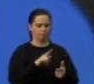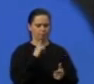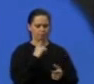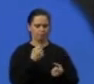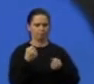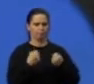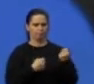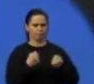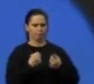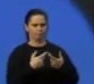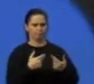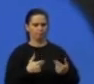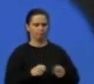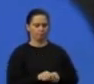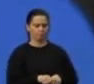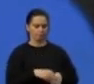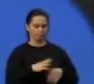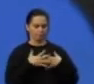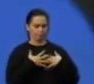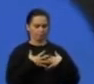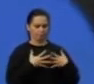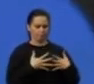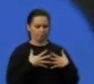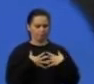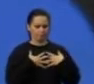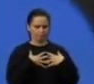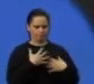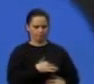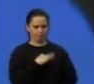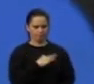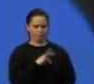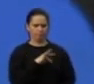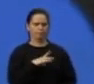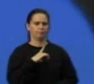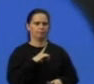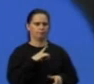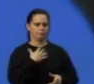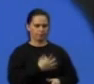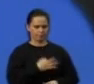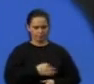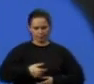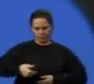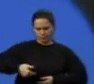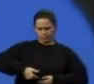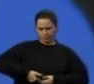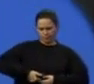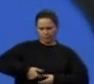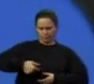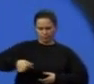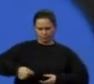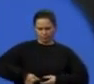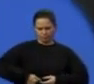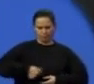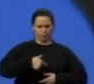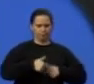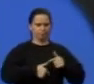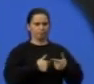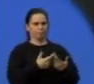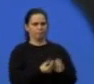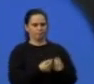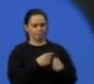traumatismo torácico, que pode ser também caracterizado por ferimentos penetrantes ou contusos, como no